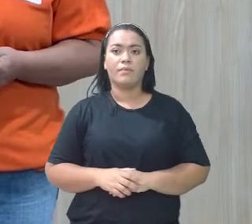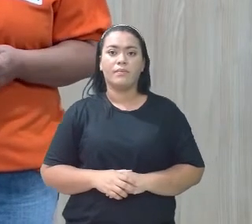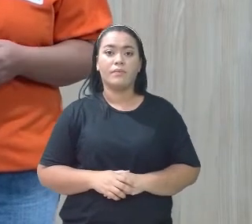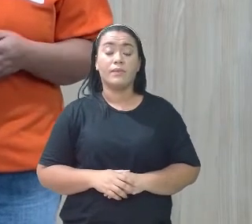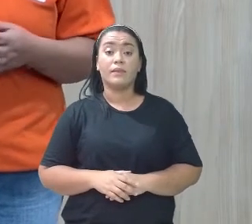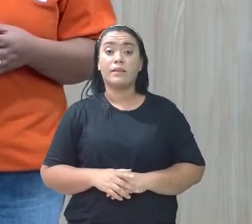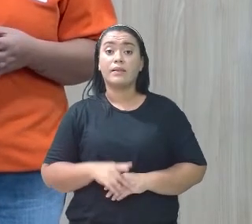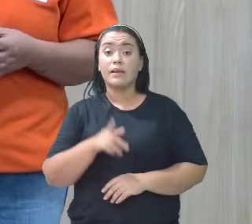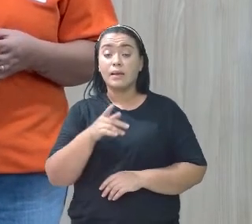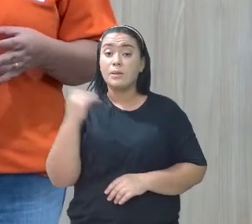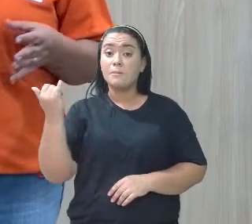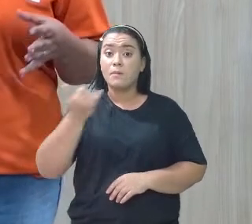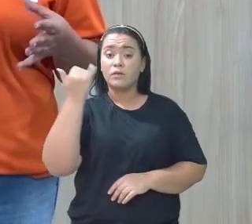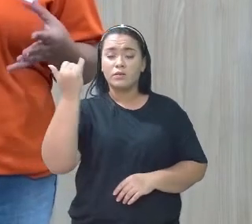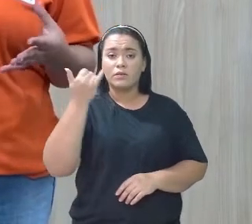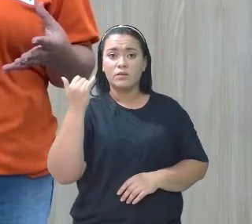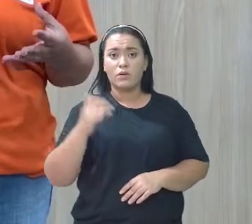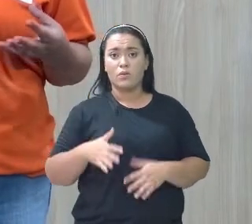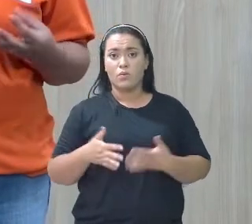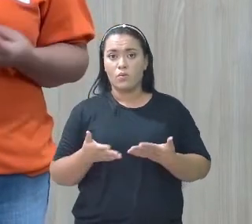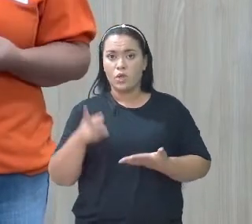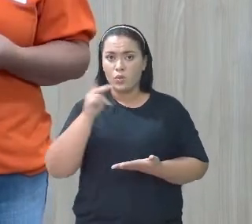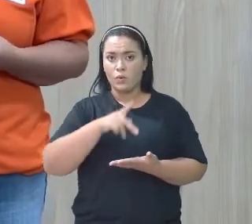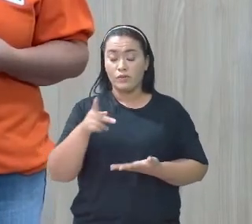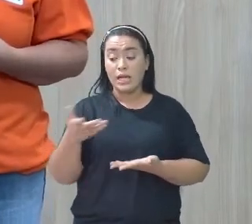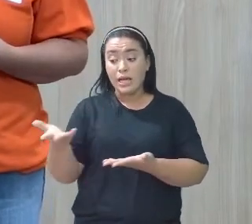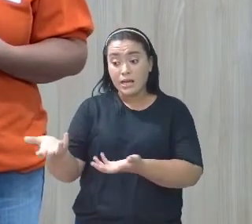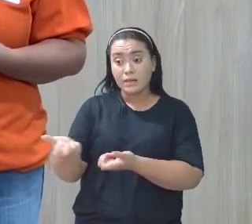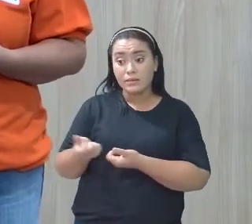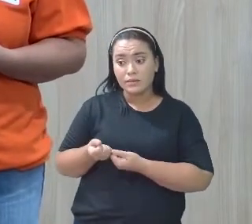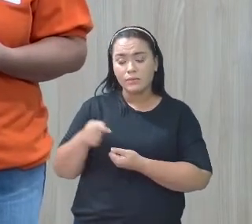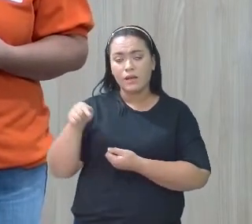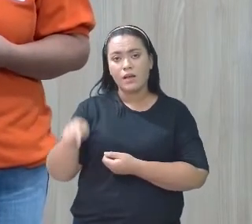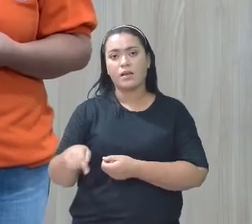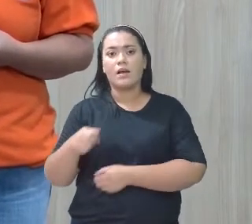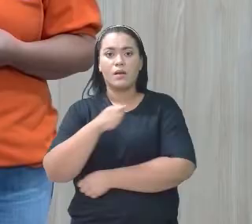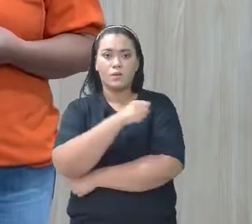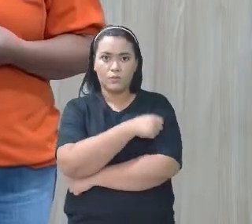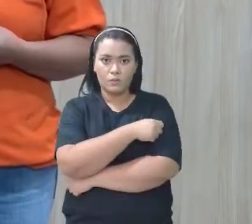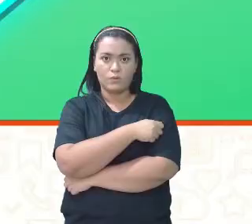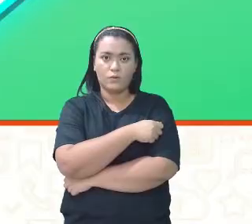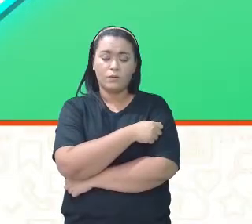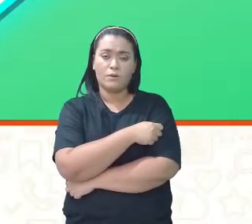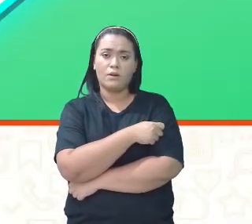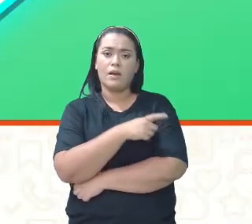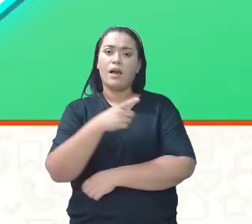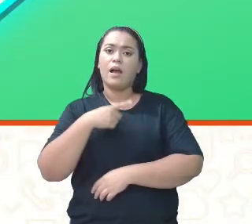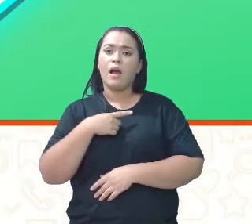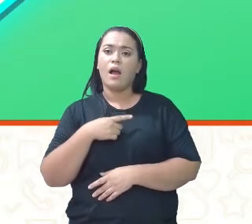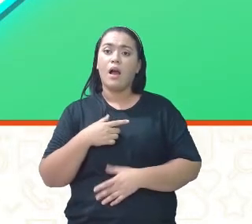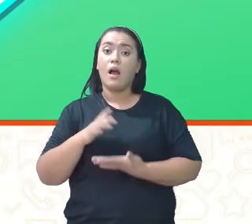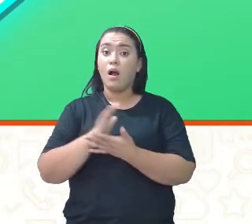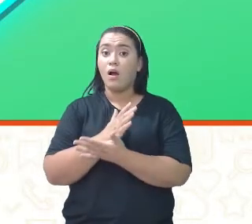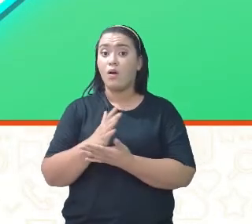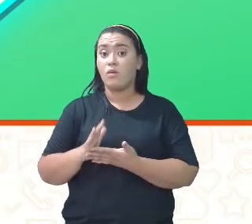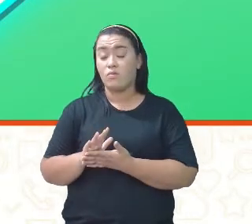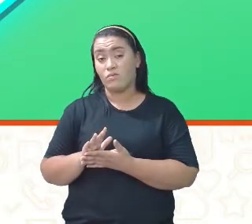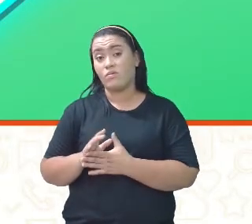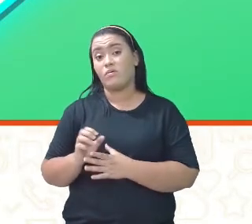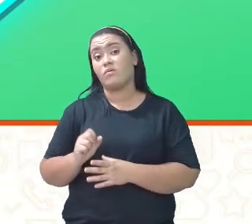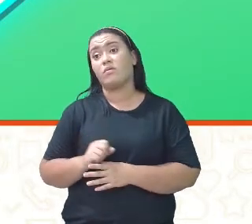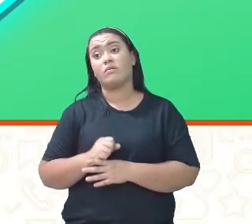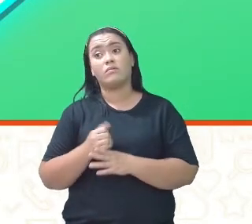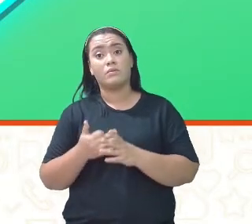Bom, é importante que quando o professor receba esse estudante, ele tenha alguns aspectos que